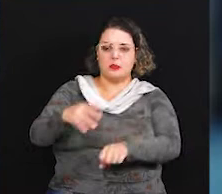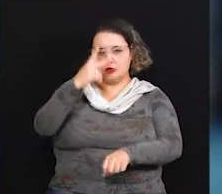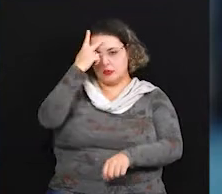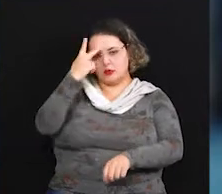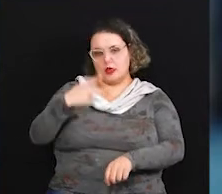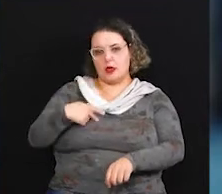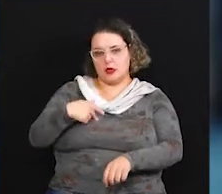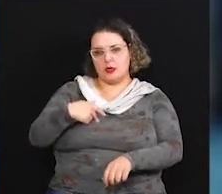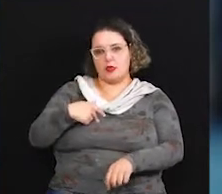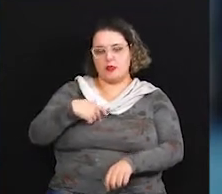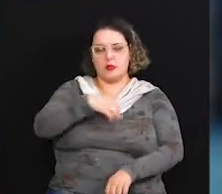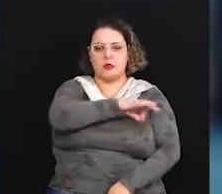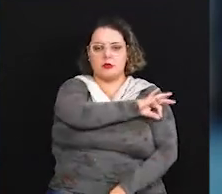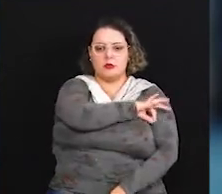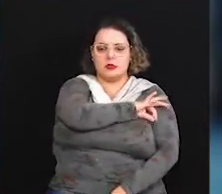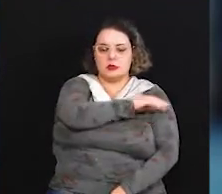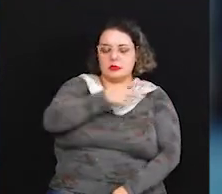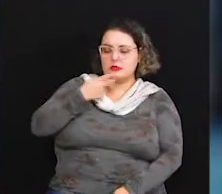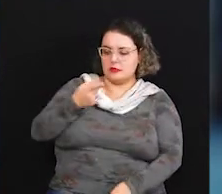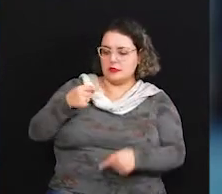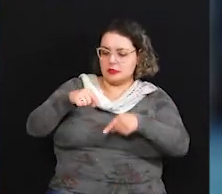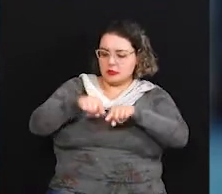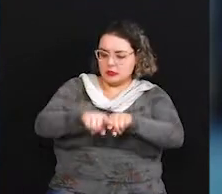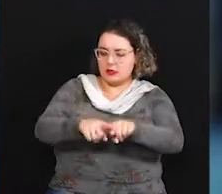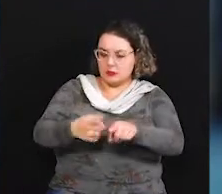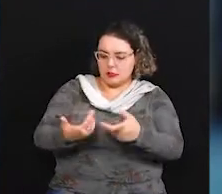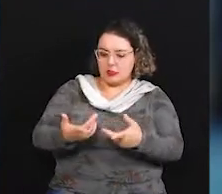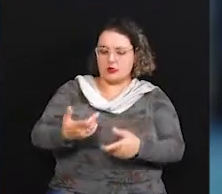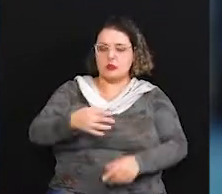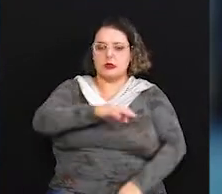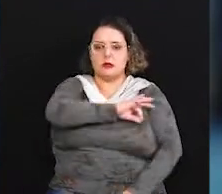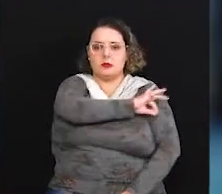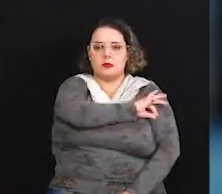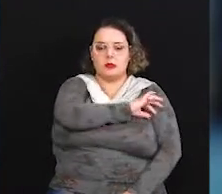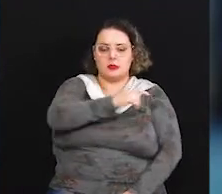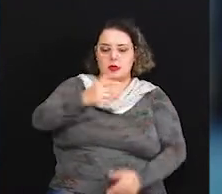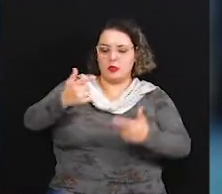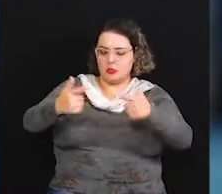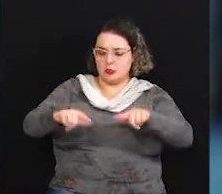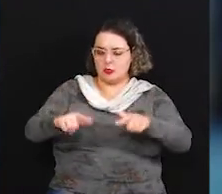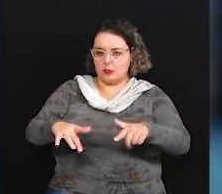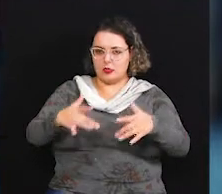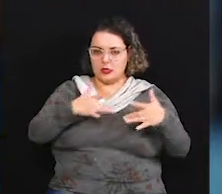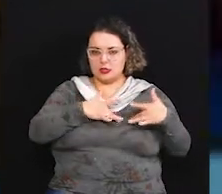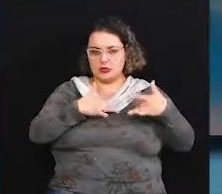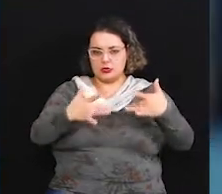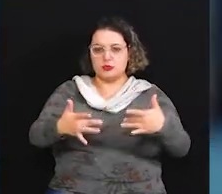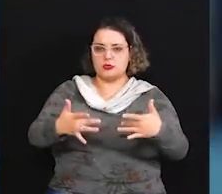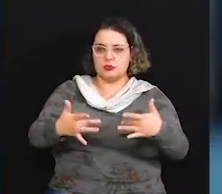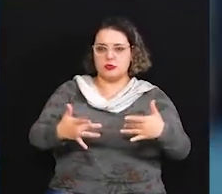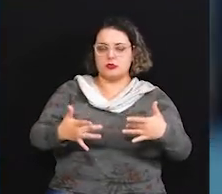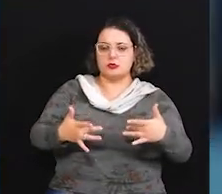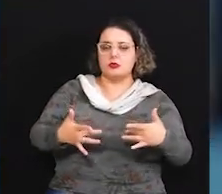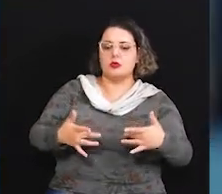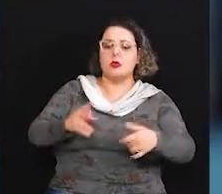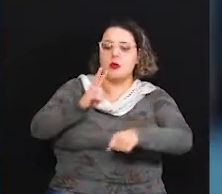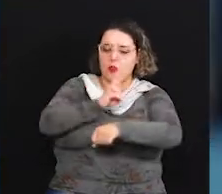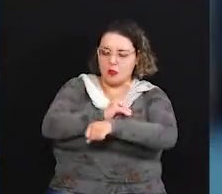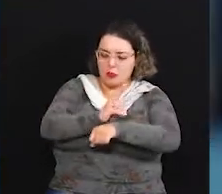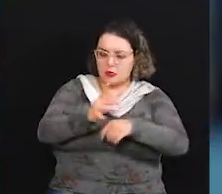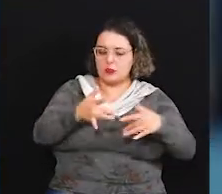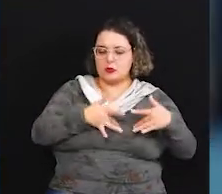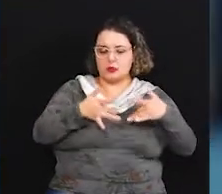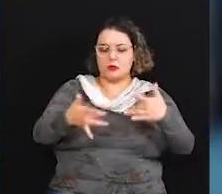falou desse apoio, dessa parceria com a prefeitura. Aqui é um local que começou de forma voluntária, vocês ainda prezam por